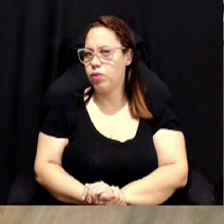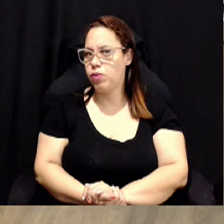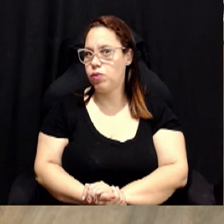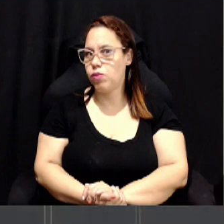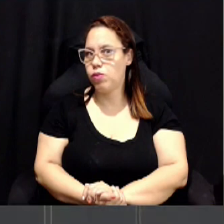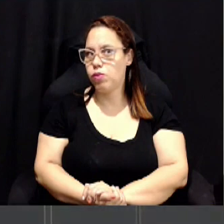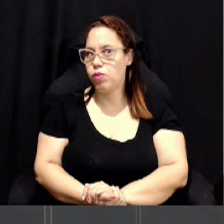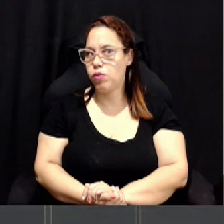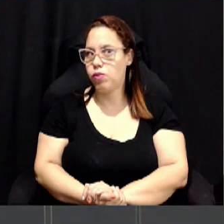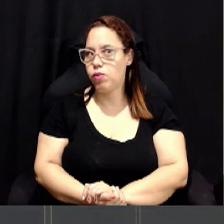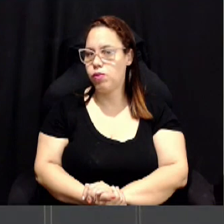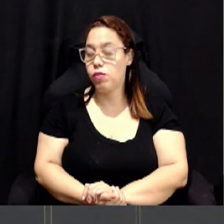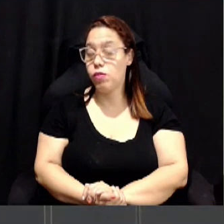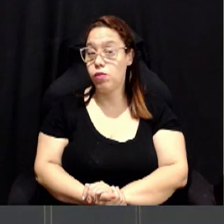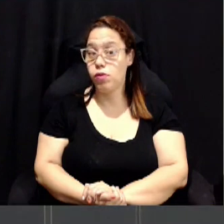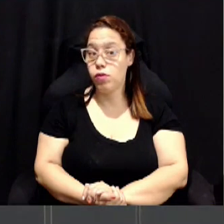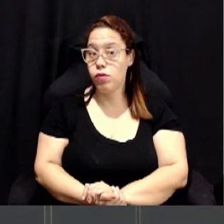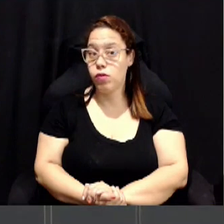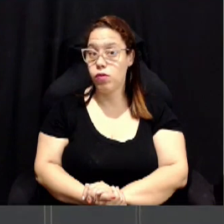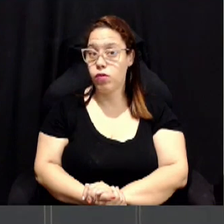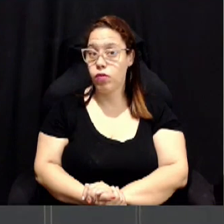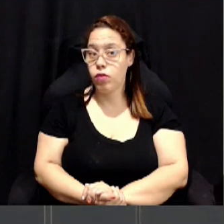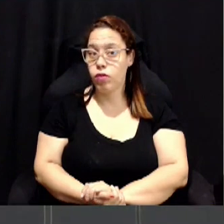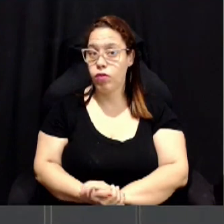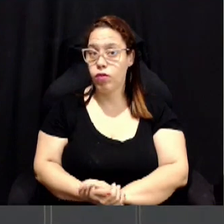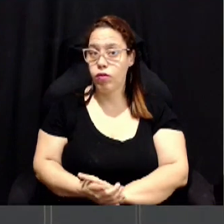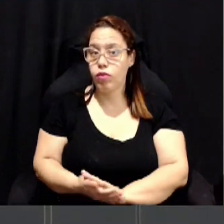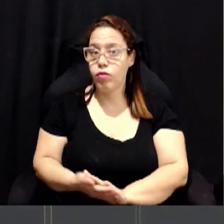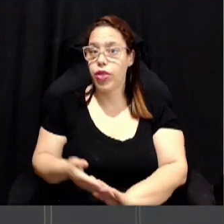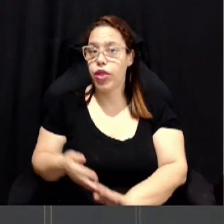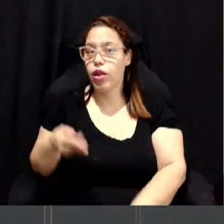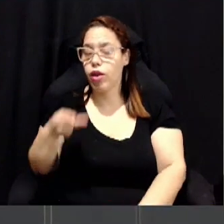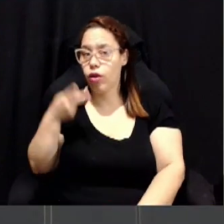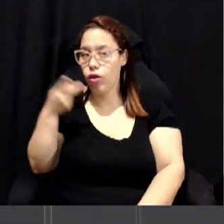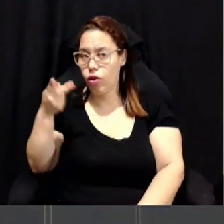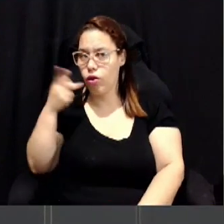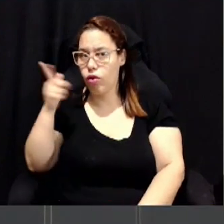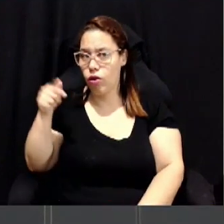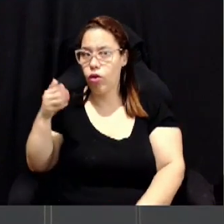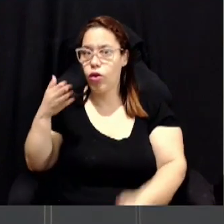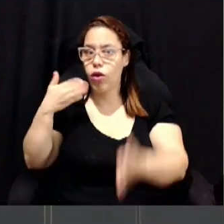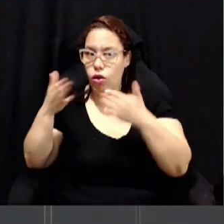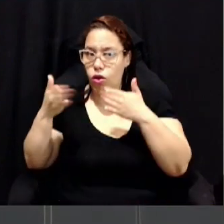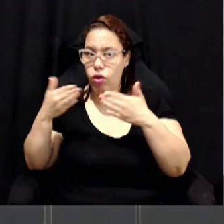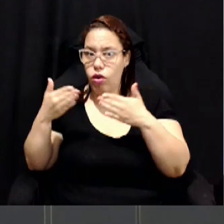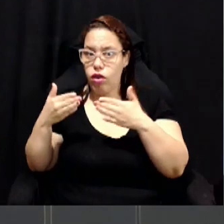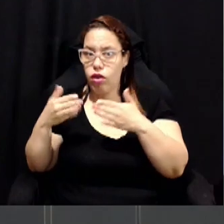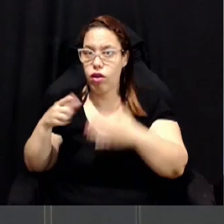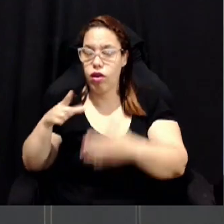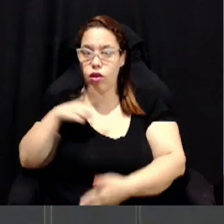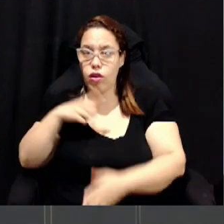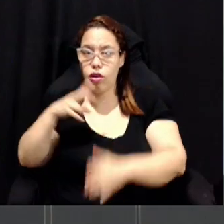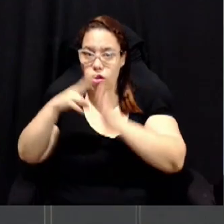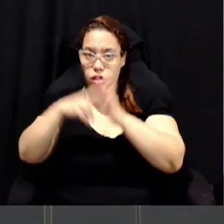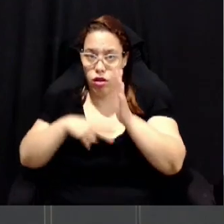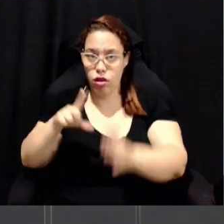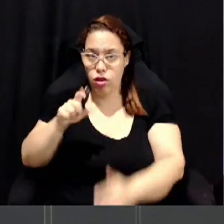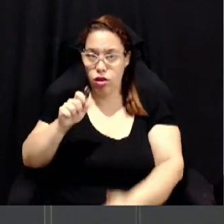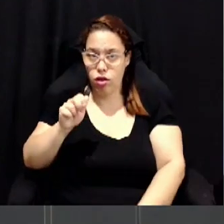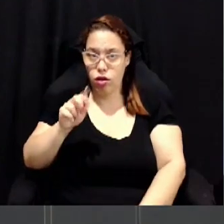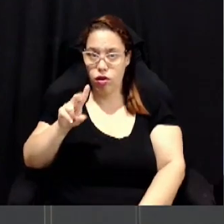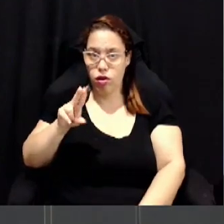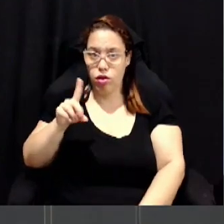né? Infelizmente. O velado é esse mesmo, que você está conversando, quando você fala que tem um laudo ou que está em investigação, a